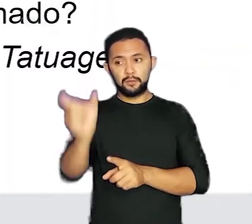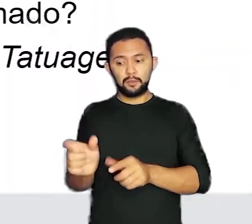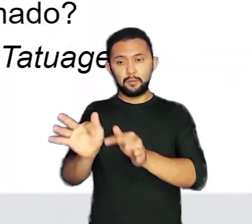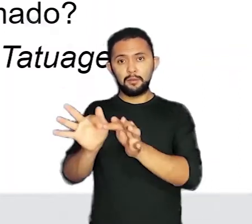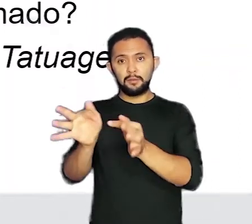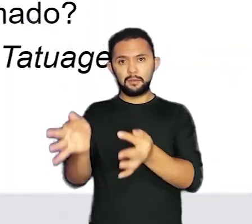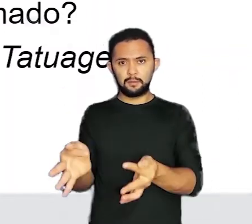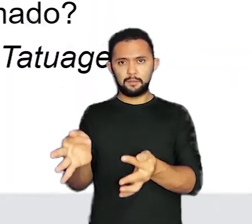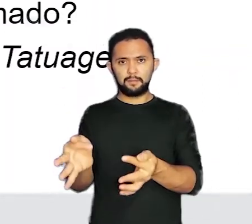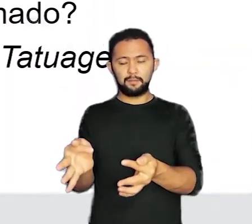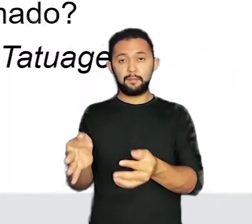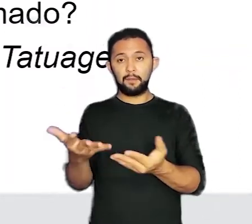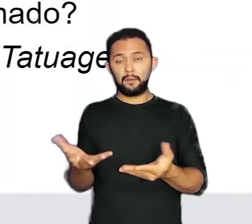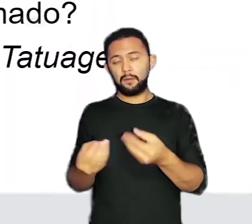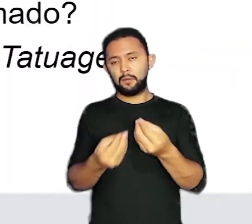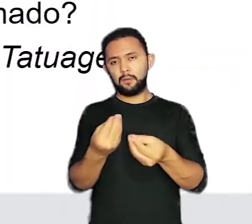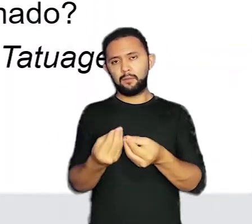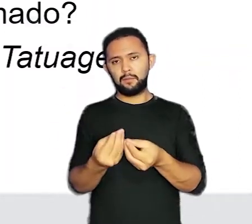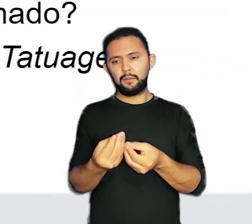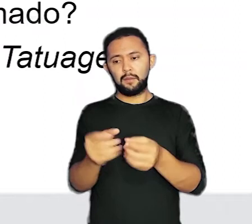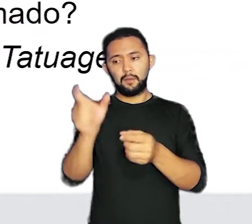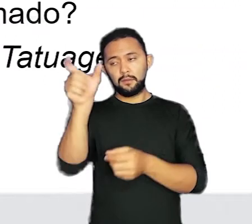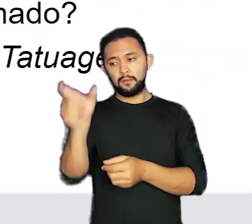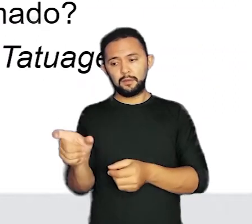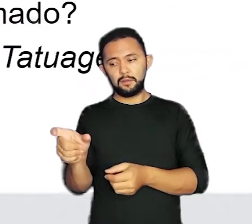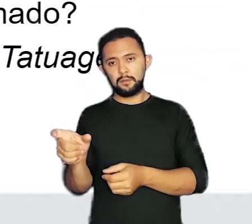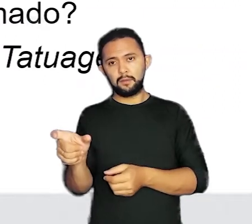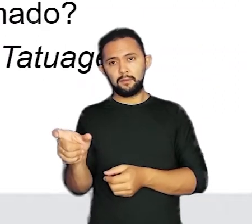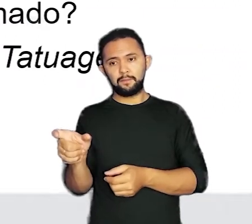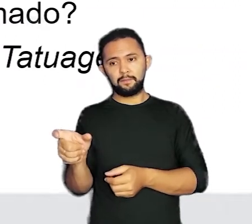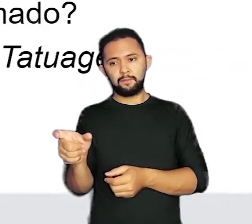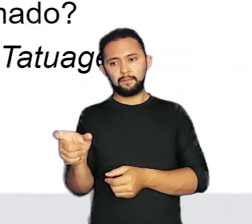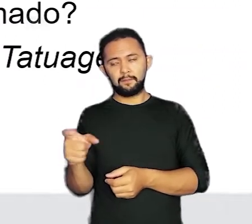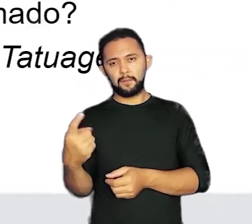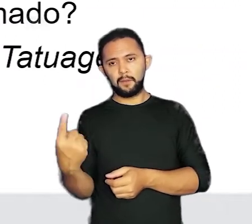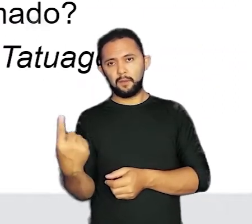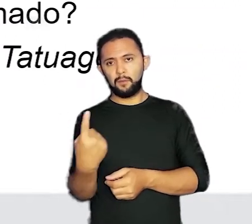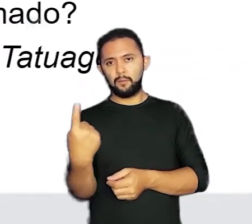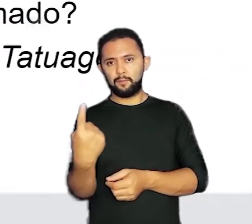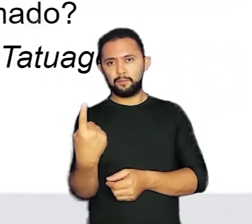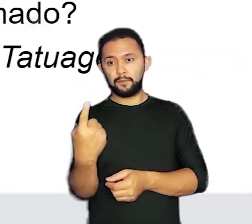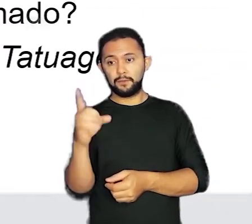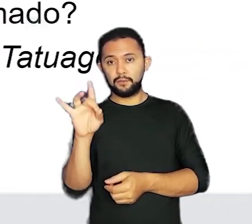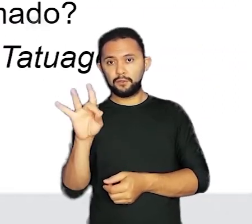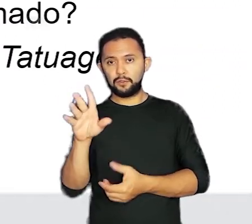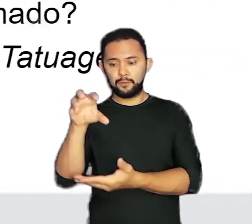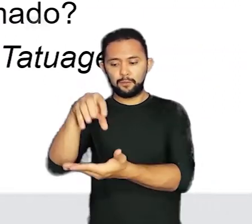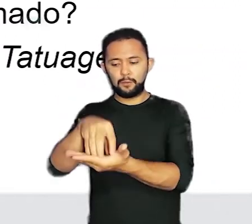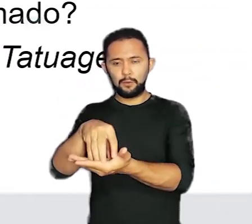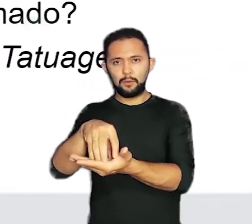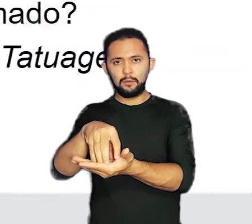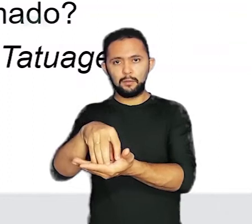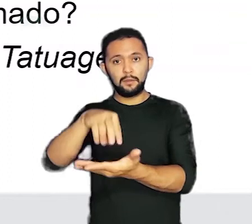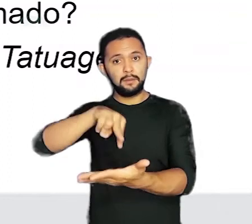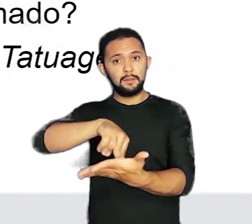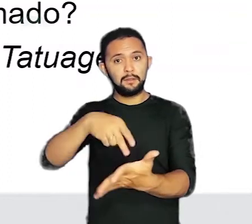qualquer sujeito que vai apresentar apenas um único núcleo. Então, um único núcleo, ele é sujeito simples.